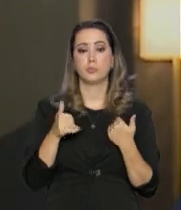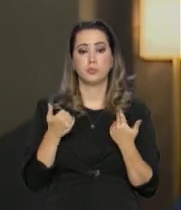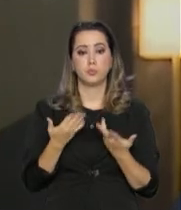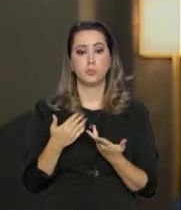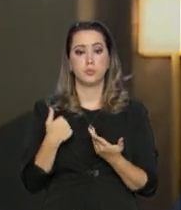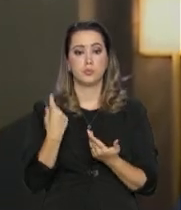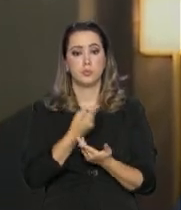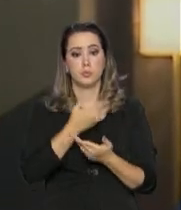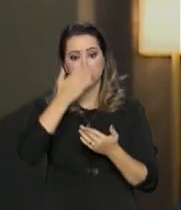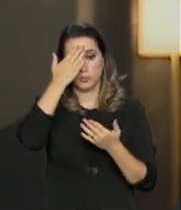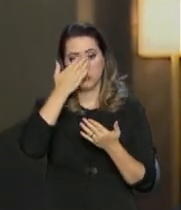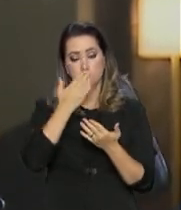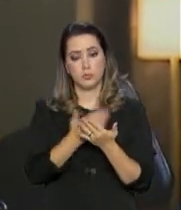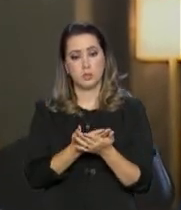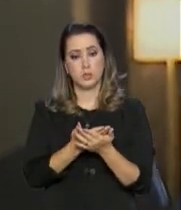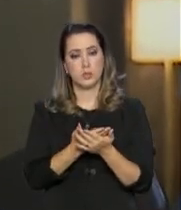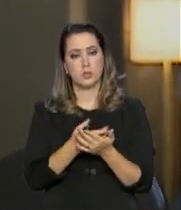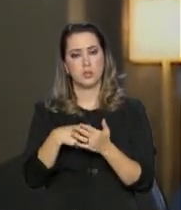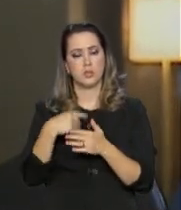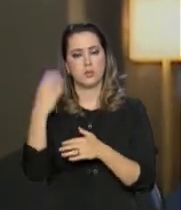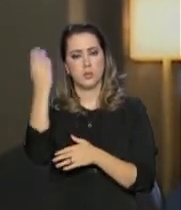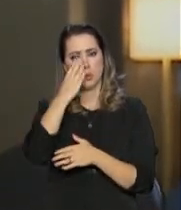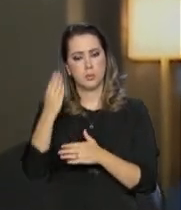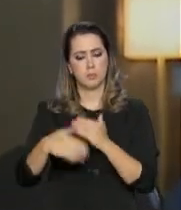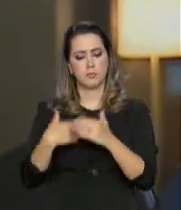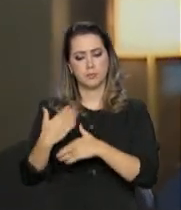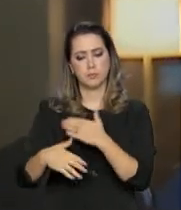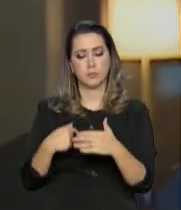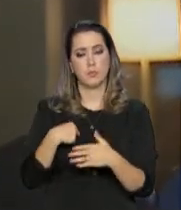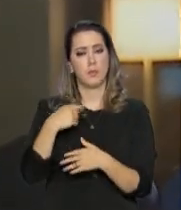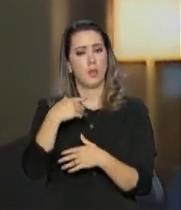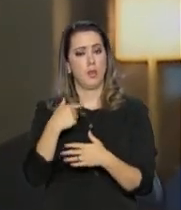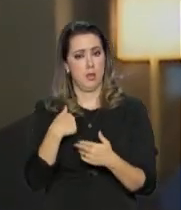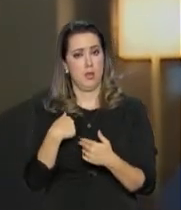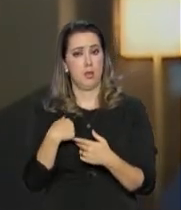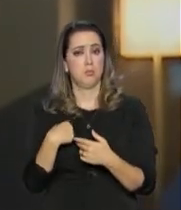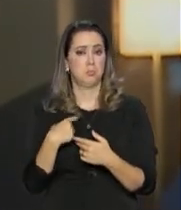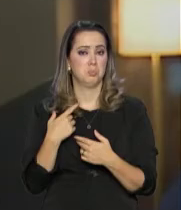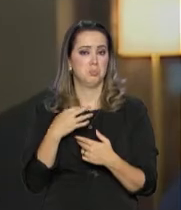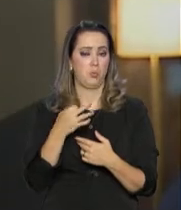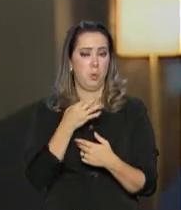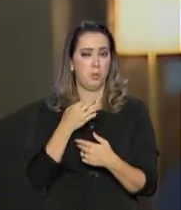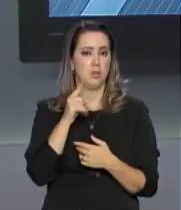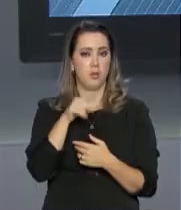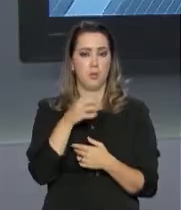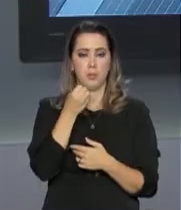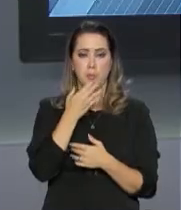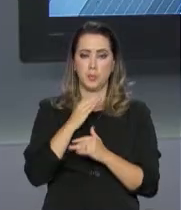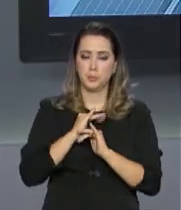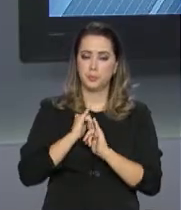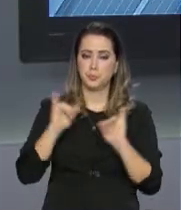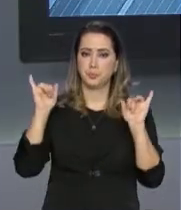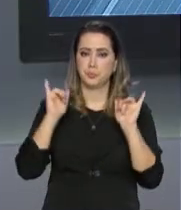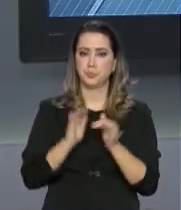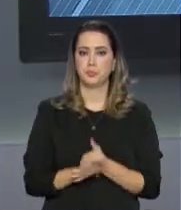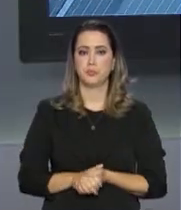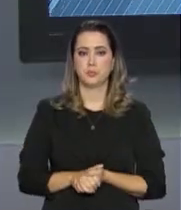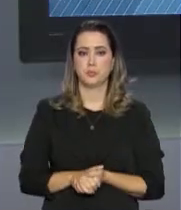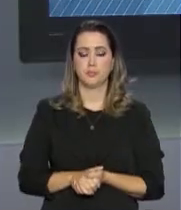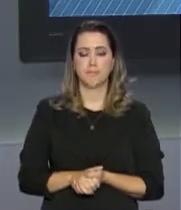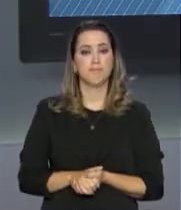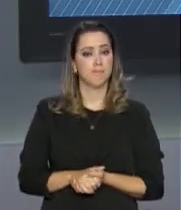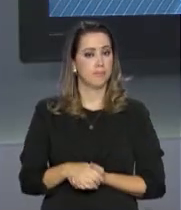acreditando que o país está indo pra frente eu creio que isso é uma boa mensagem e o governo